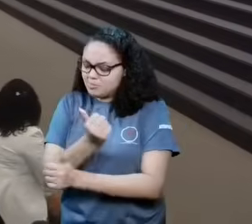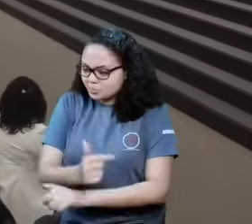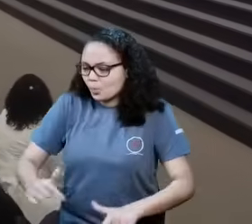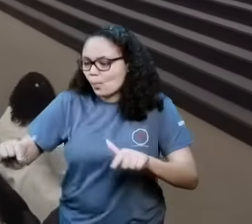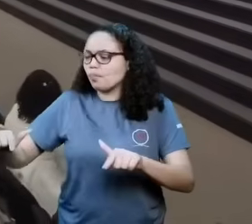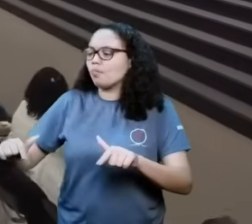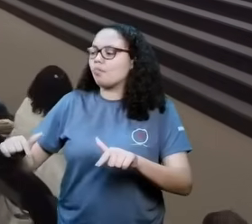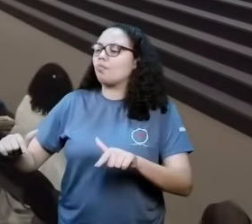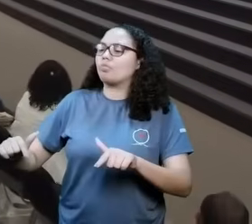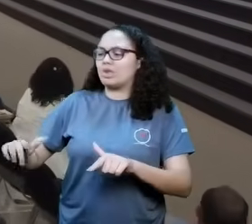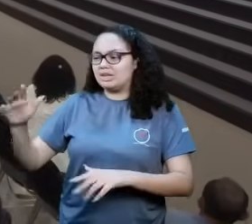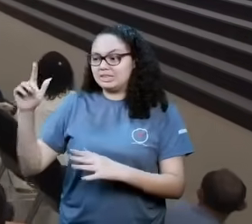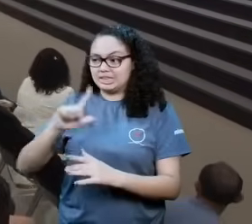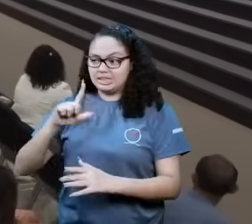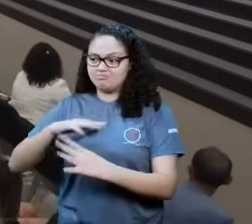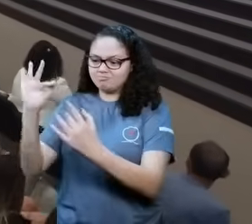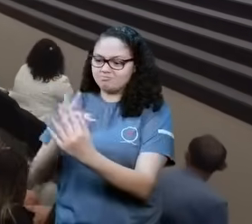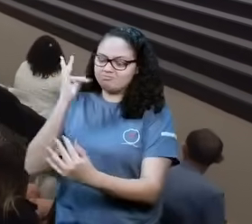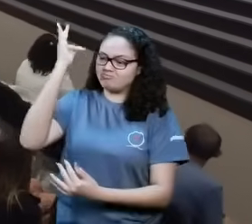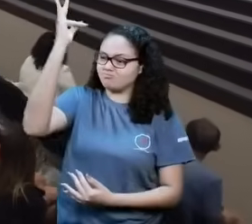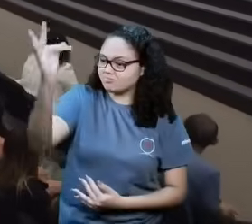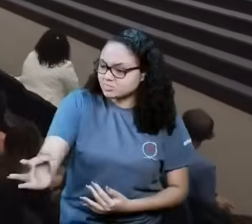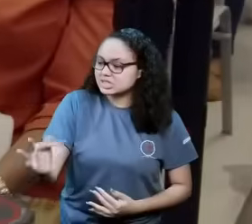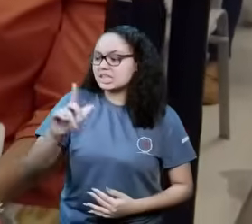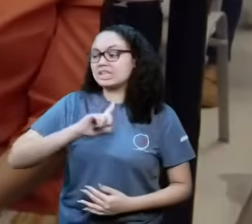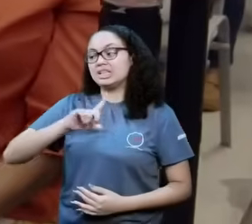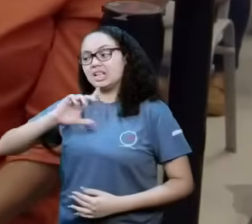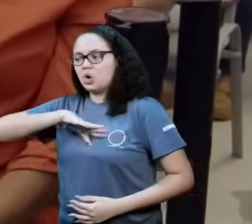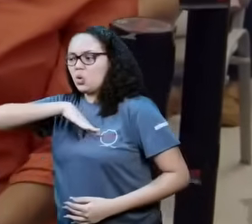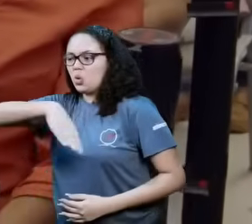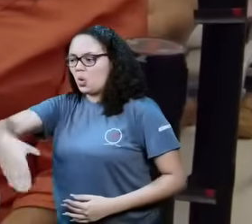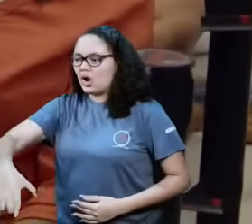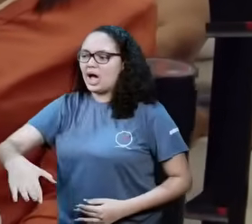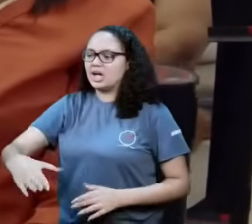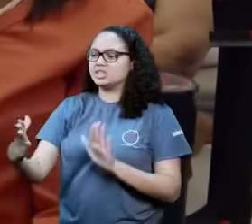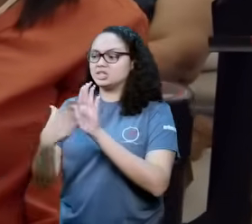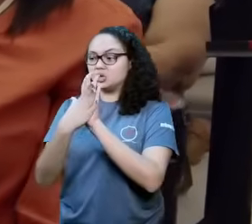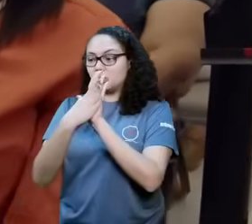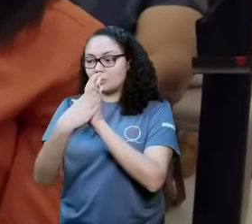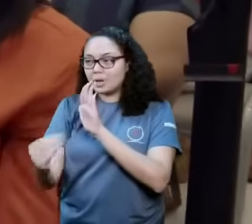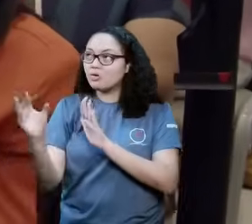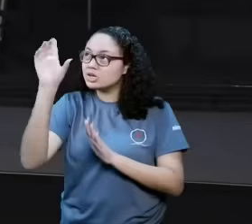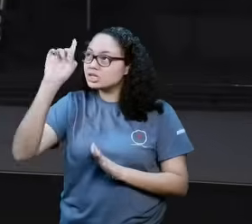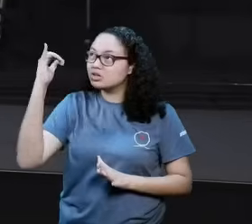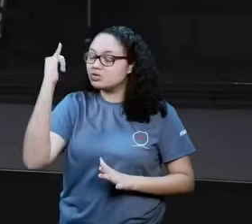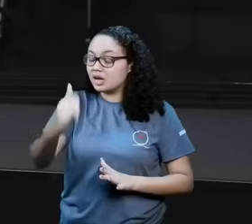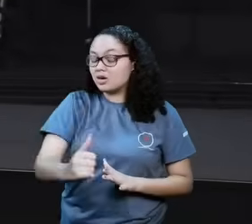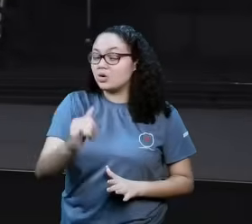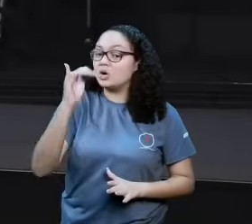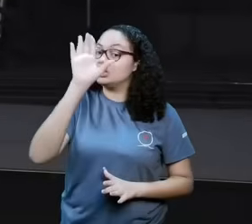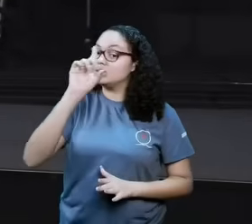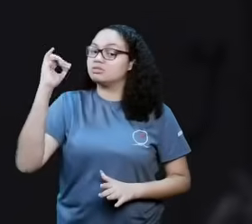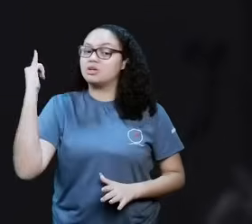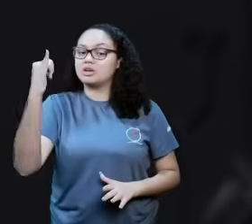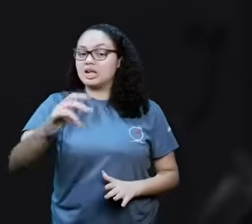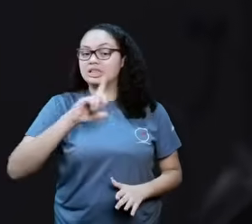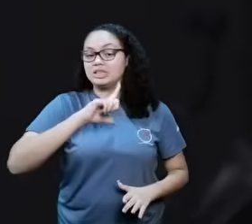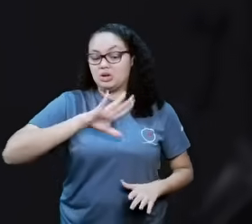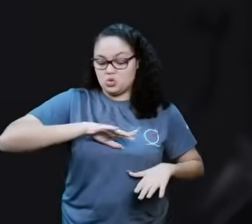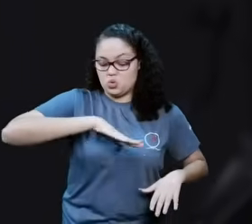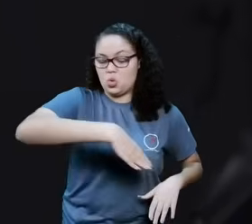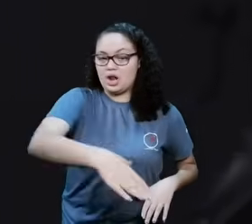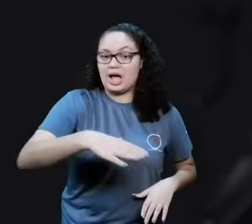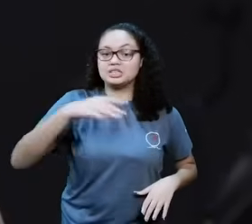palavra, vai ter destino. Se tiver coragem de repetir o que Deus falou, Deus está dizendo, a coragem é